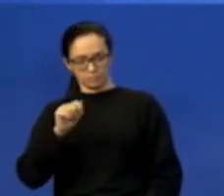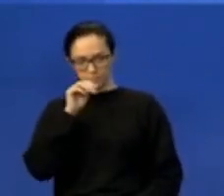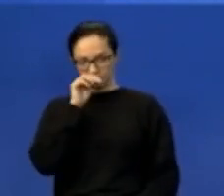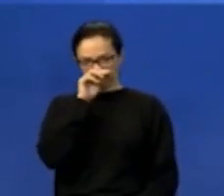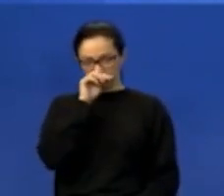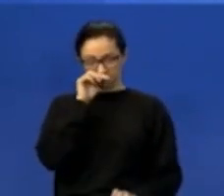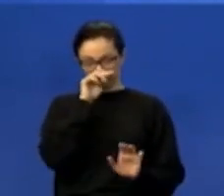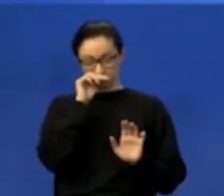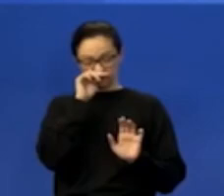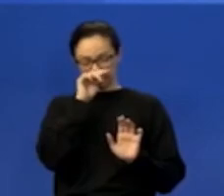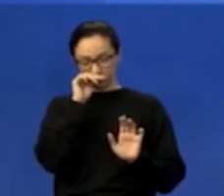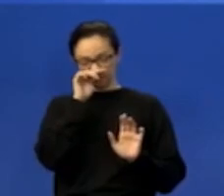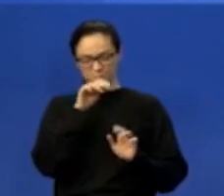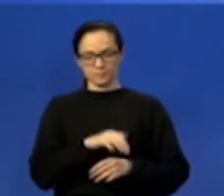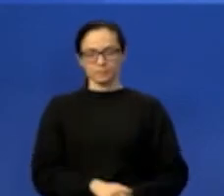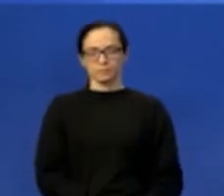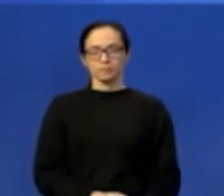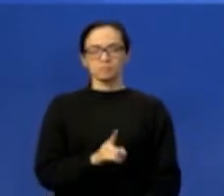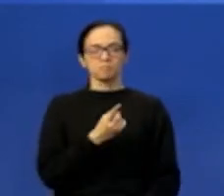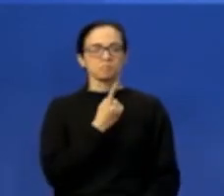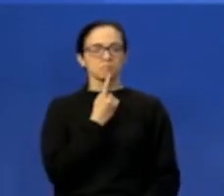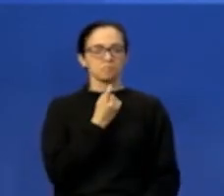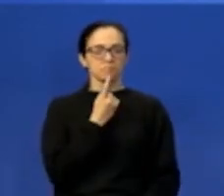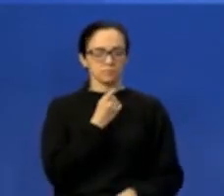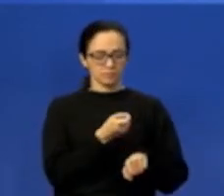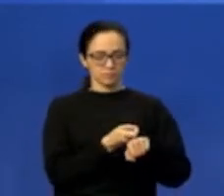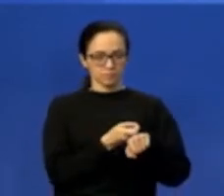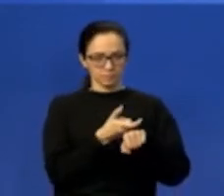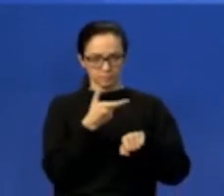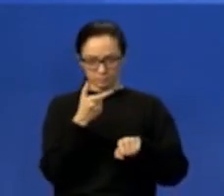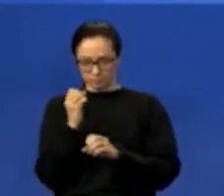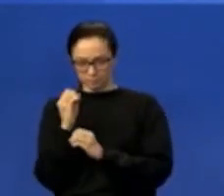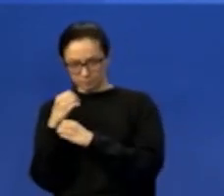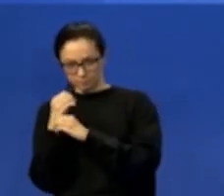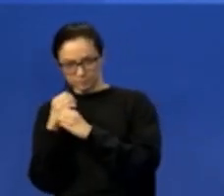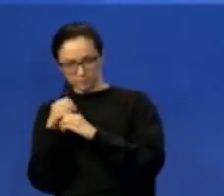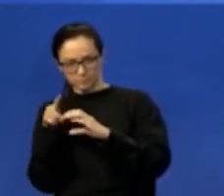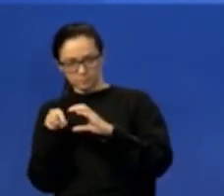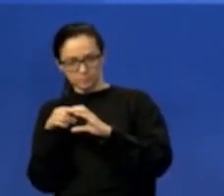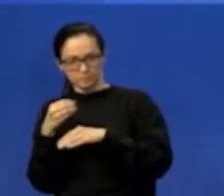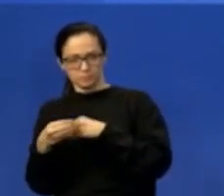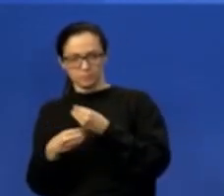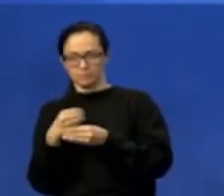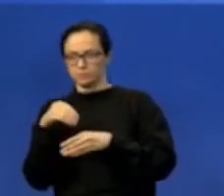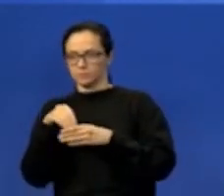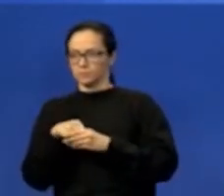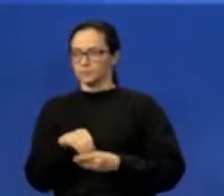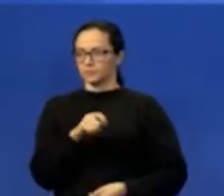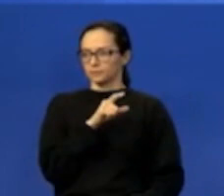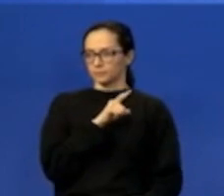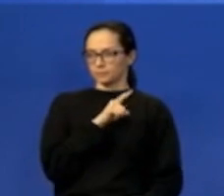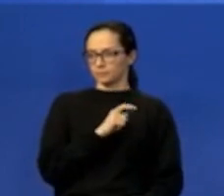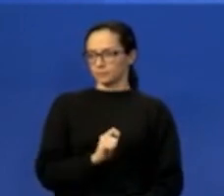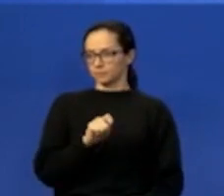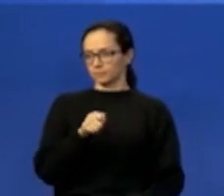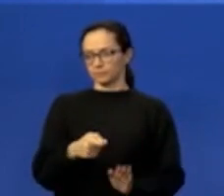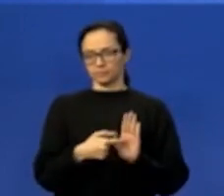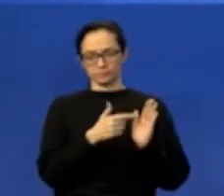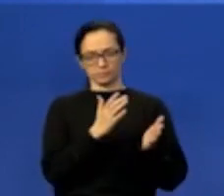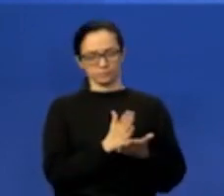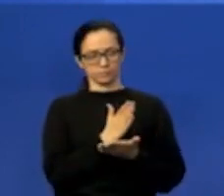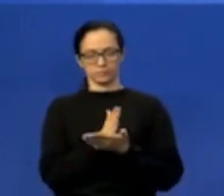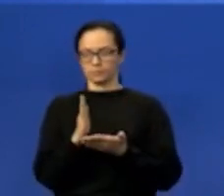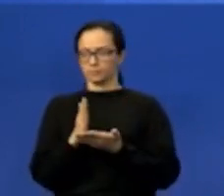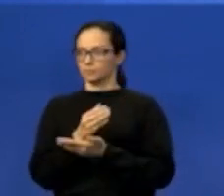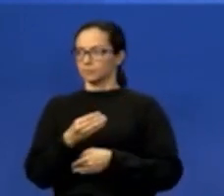né, diagnóstico aí da avaliação das células do sangue. E eu vou apresentar para vocês como que é feita essa divisão das